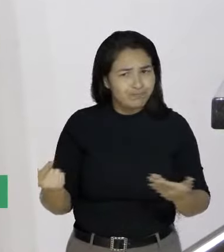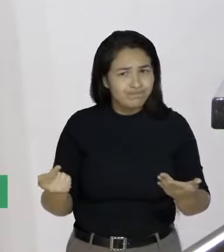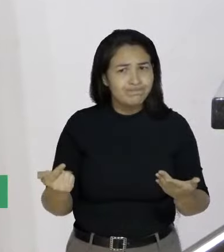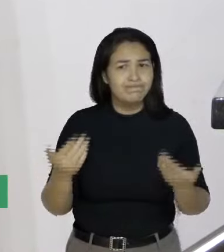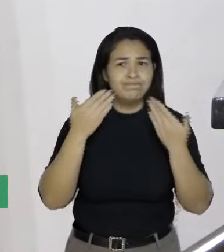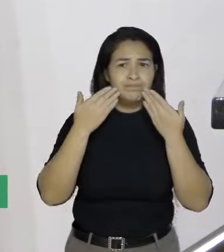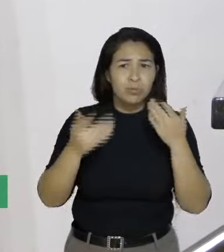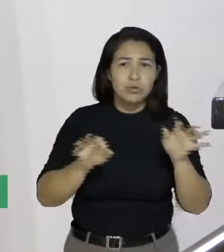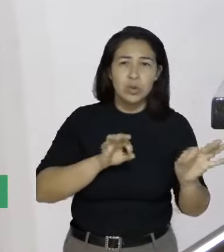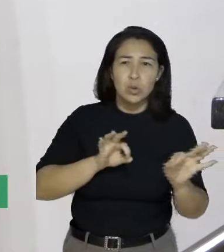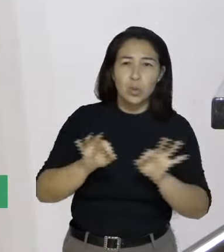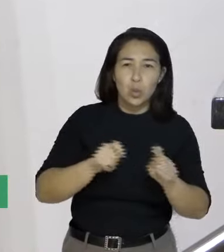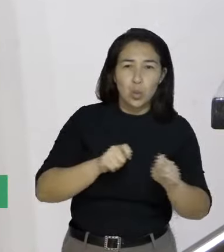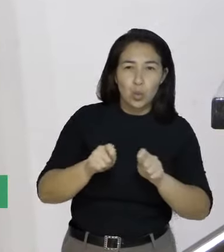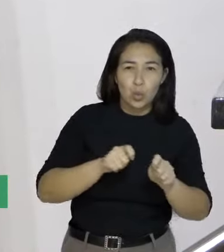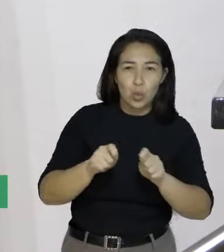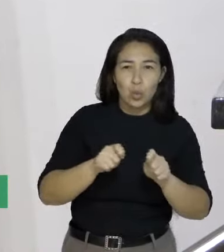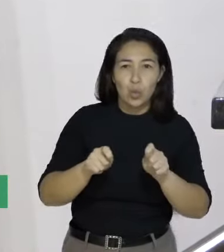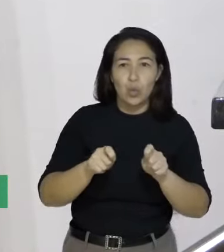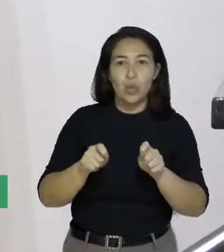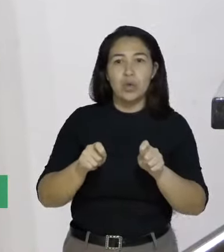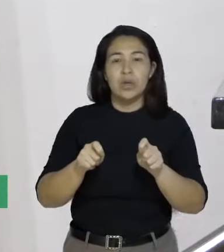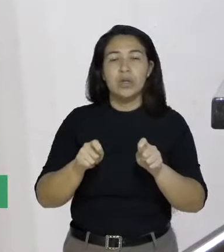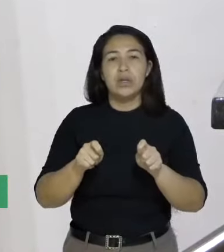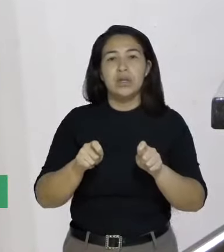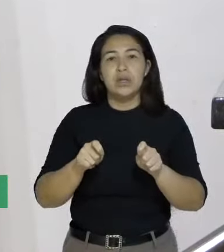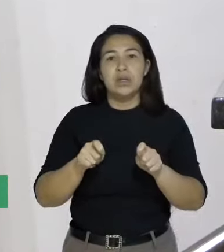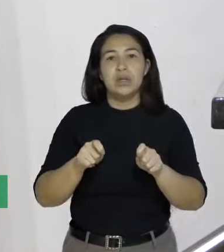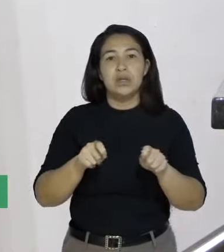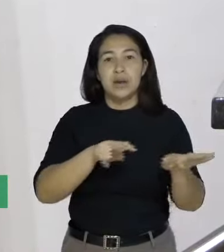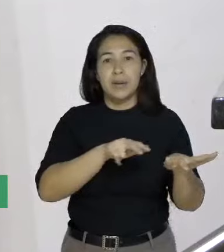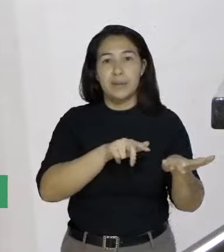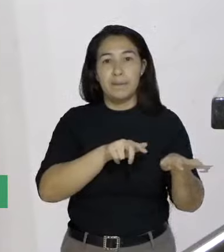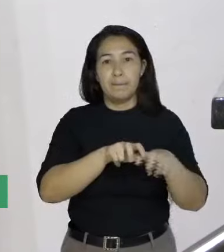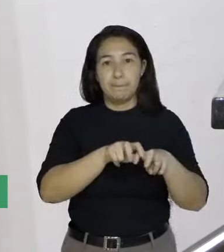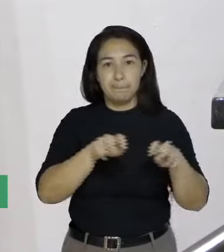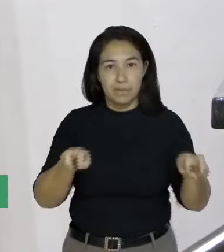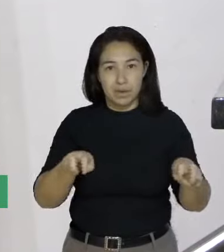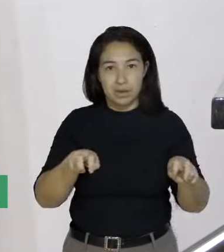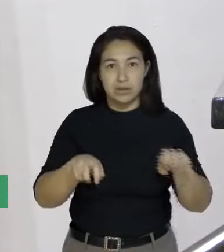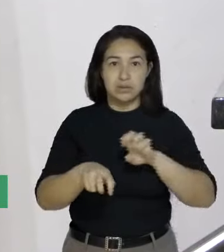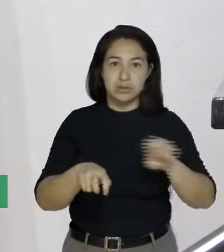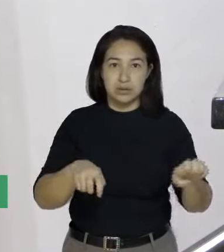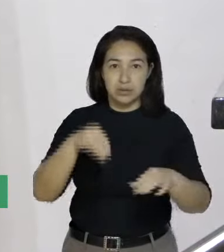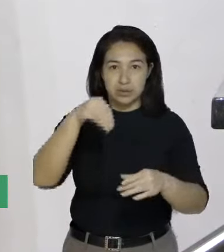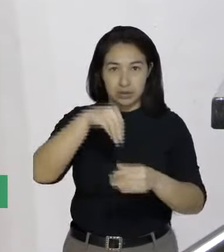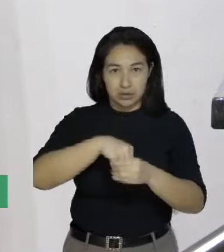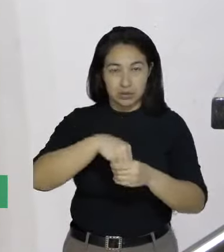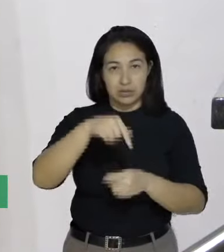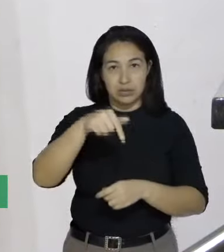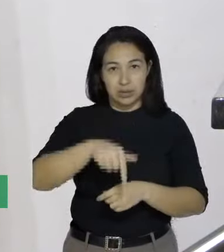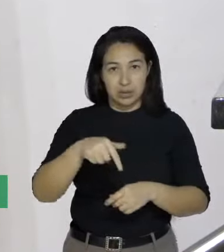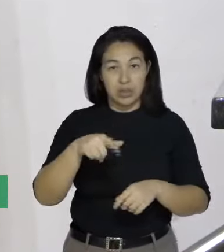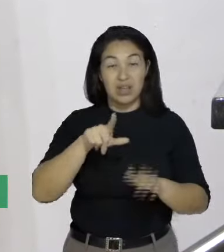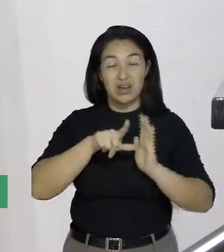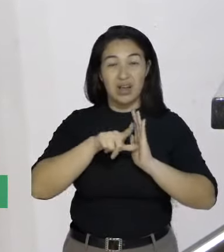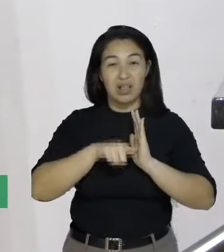controle da minha concepção da capacidade da bancada de esquerda dentro desse Parlamento de atrasar essas pautas